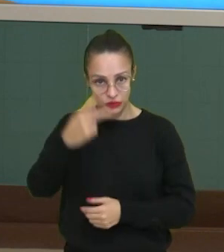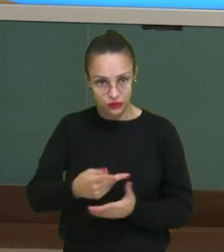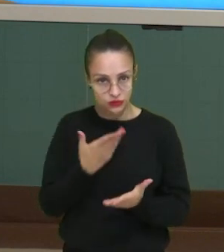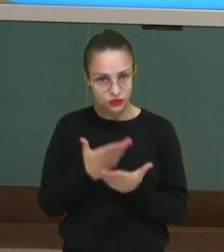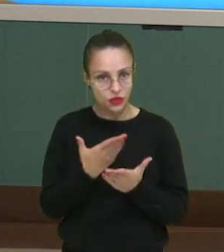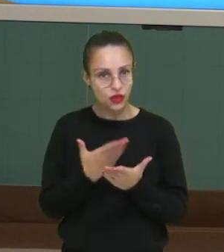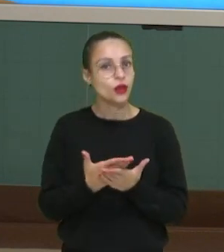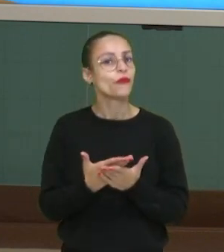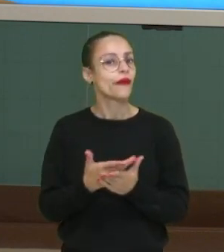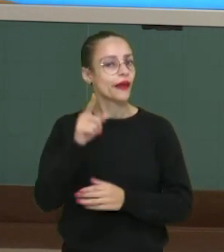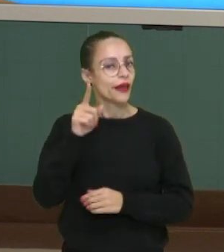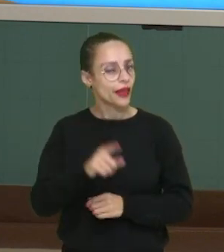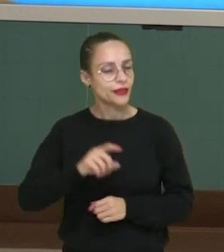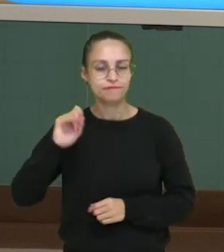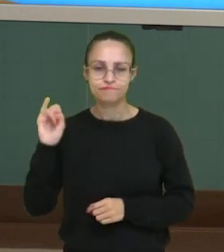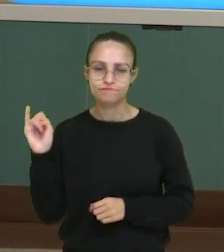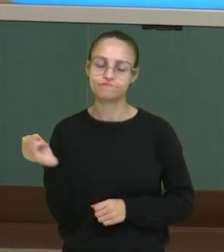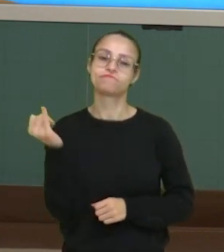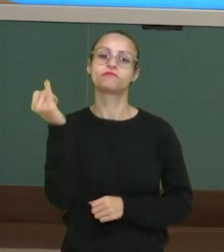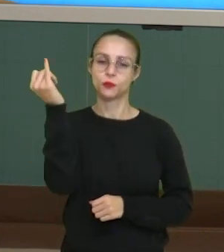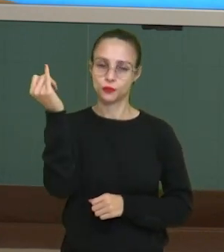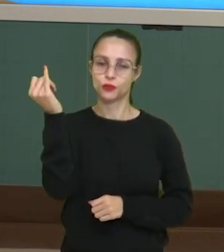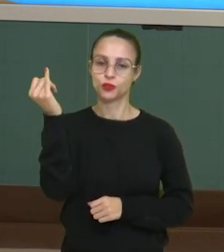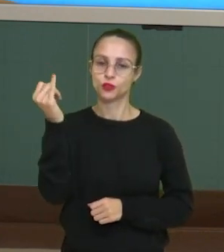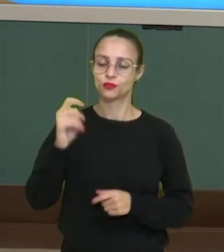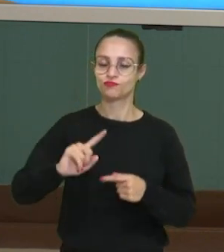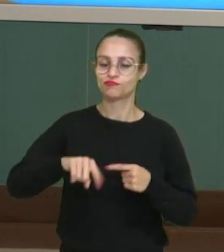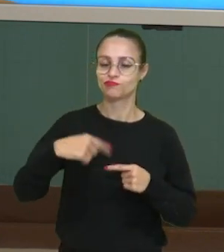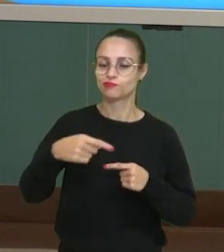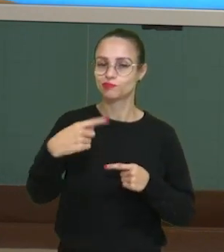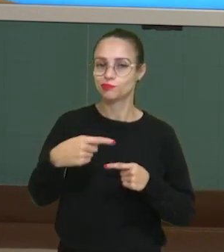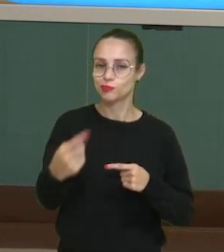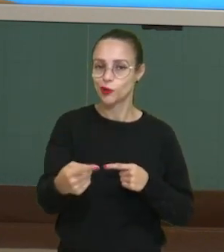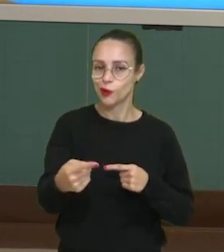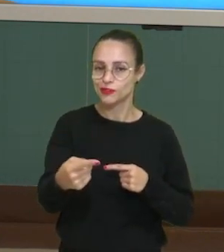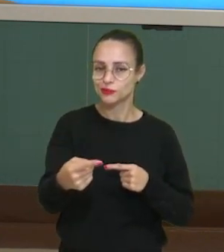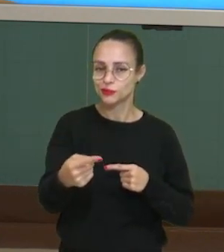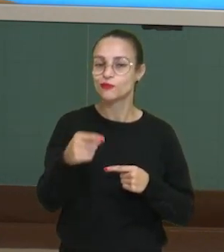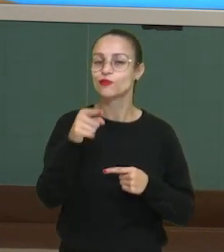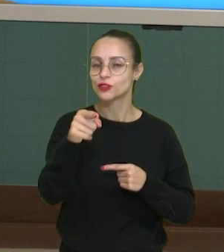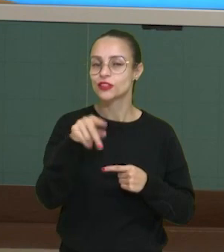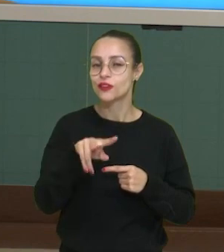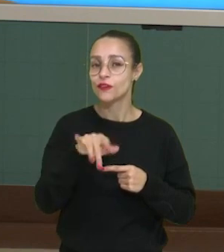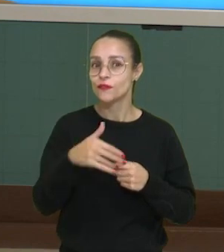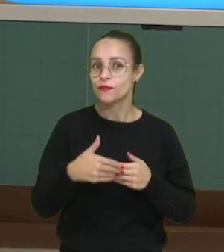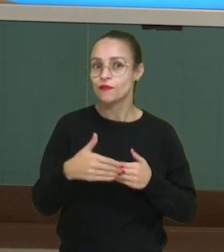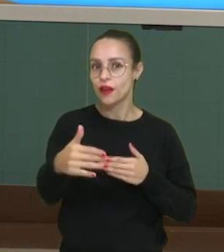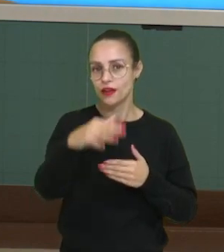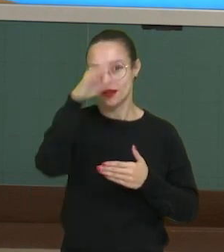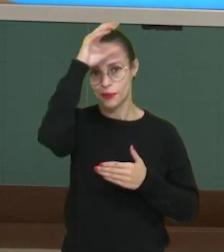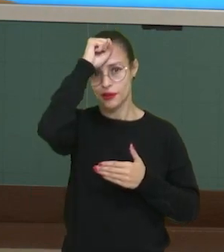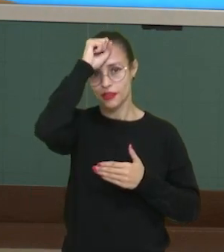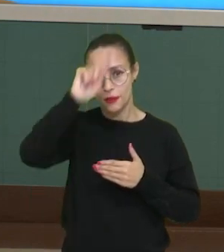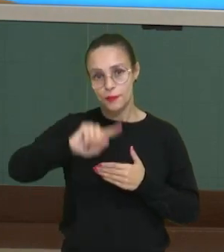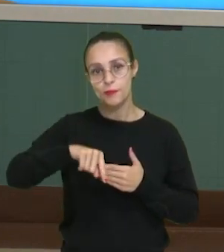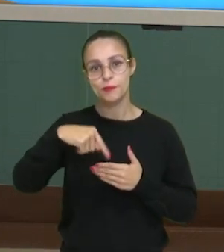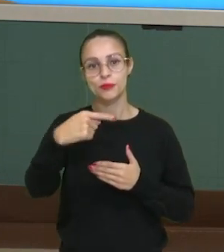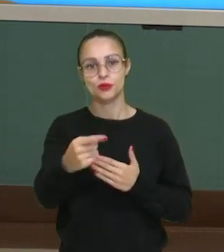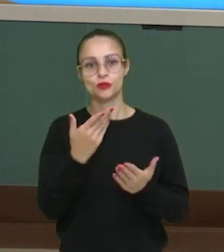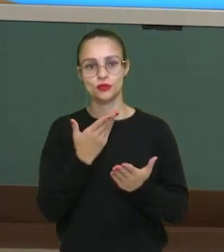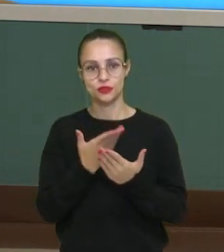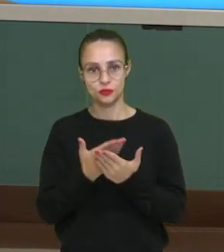ser super, mega importante para o que nós vamos conhecer, aprender nas próximas